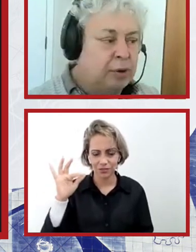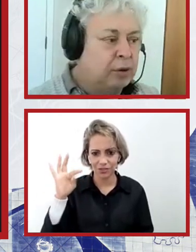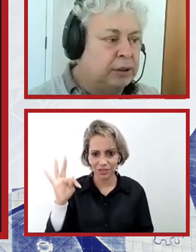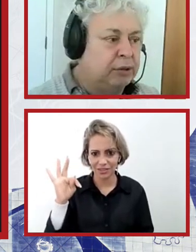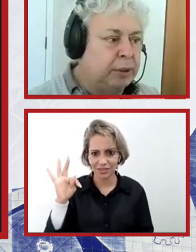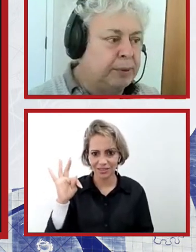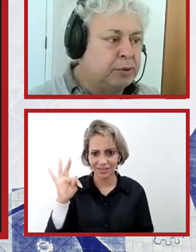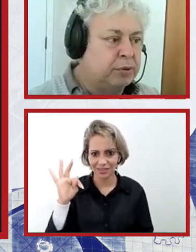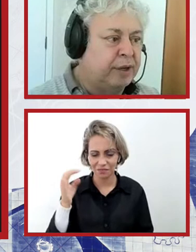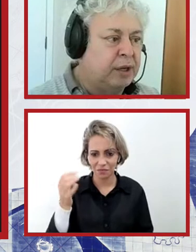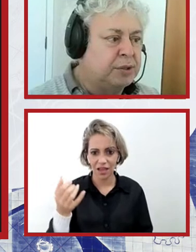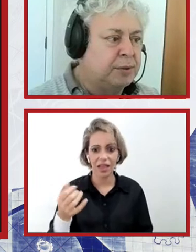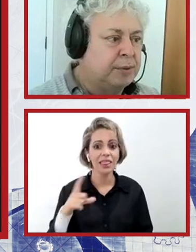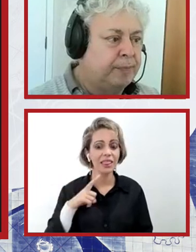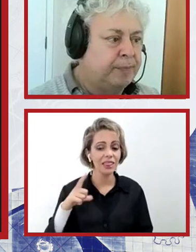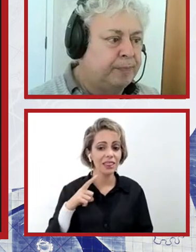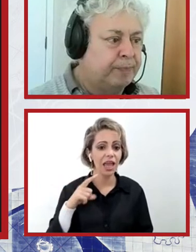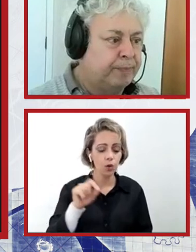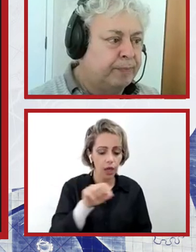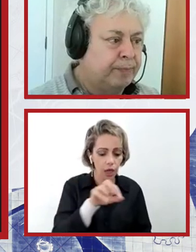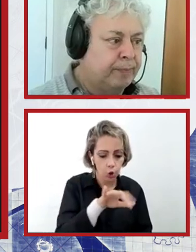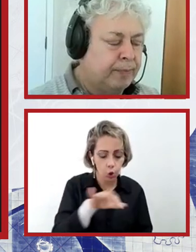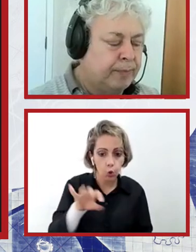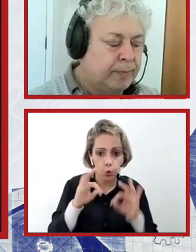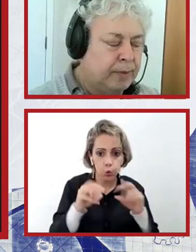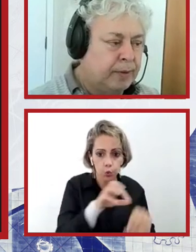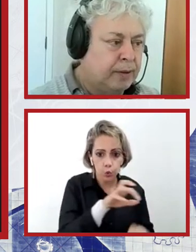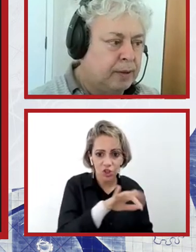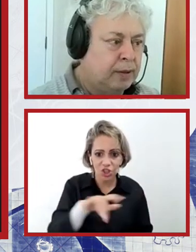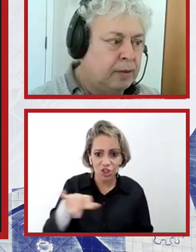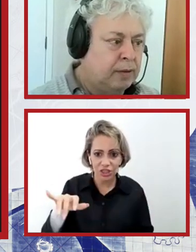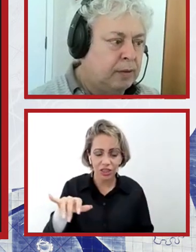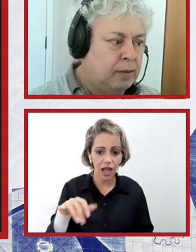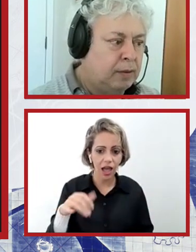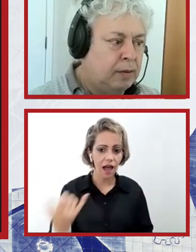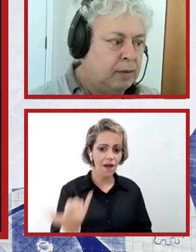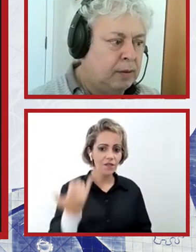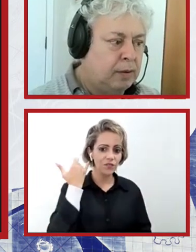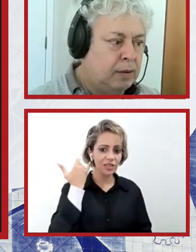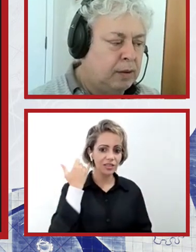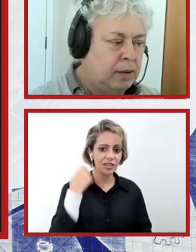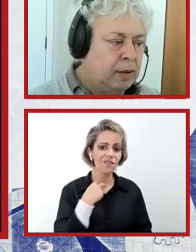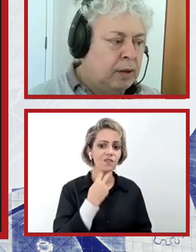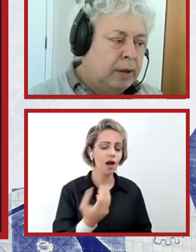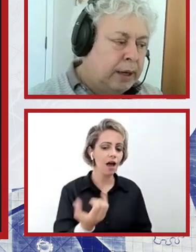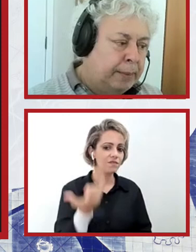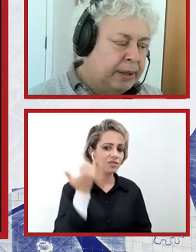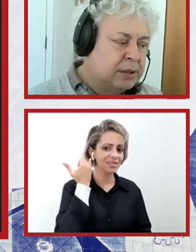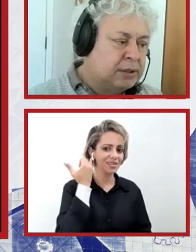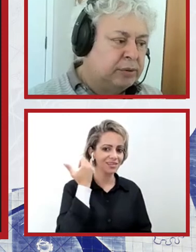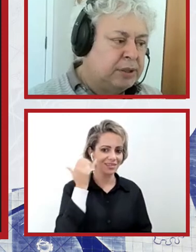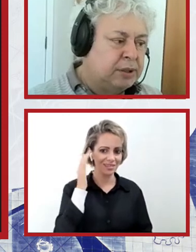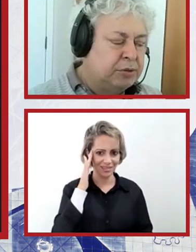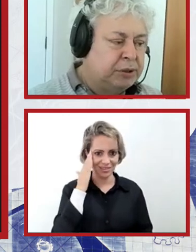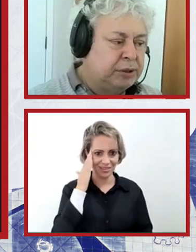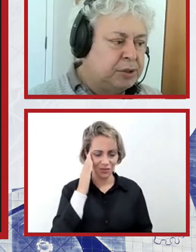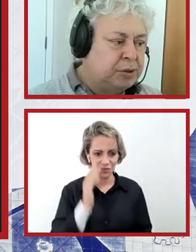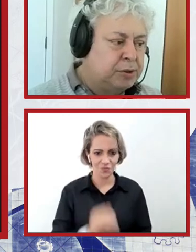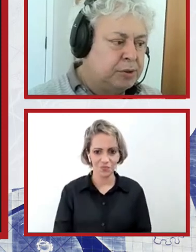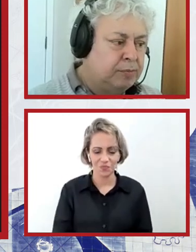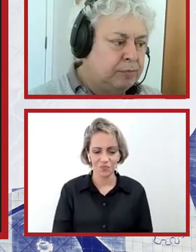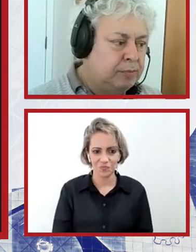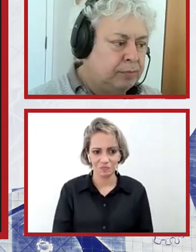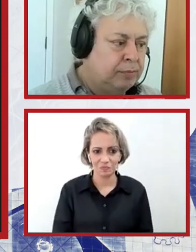feedback sonoro do que a pessoa faz. Escape. O teste está encerrado. 12. Testar o teclado. A questão da edição